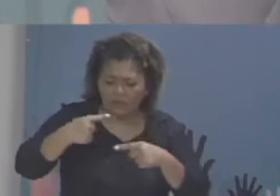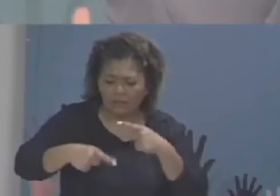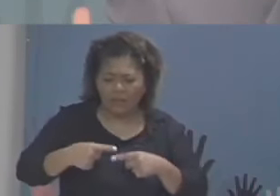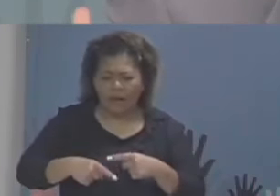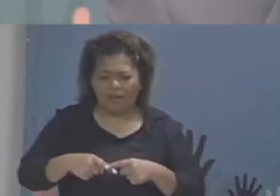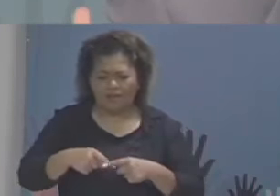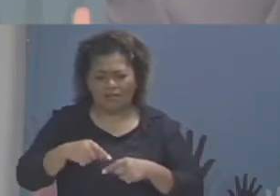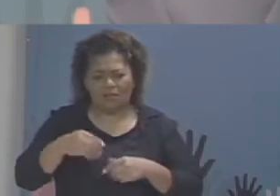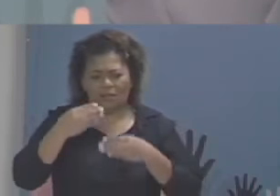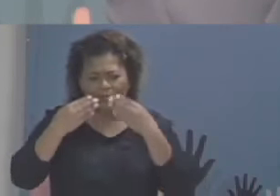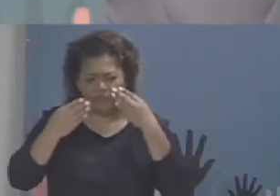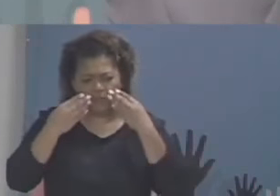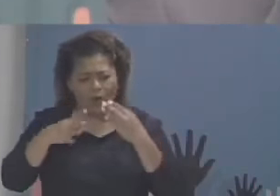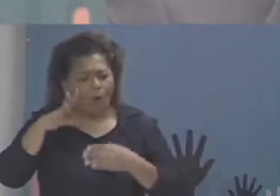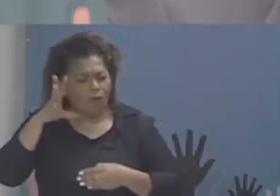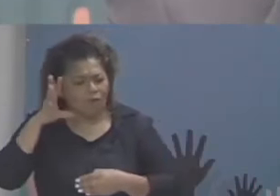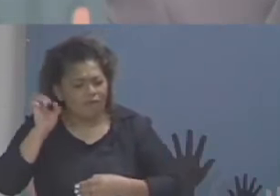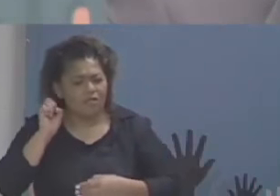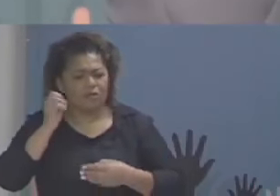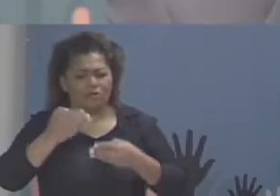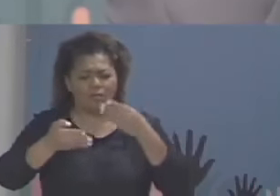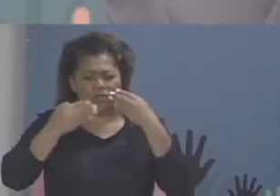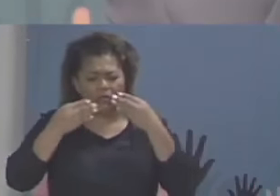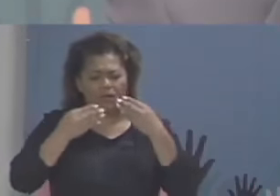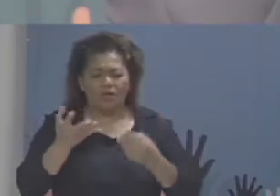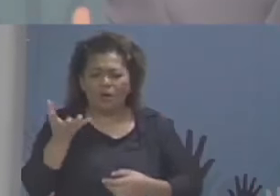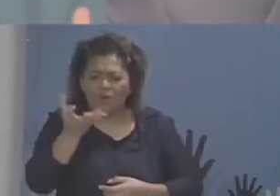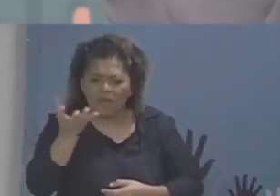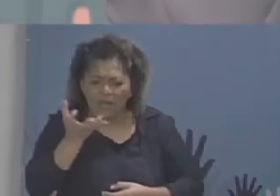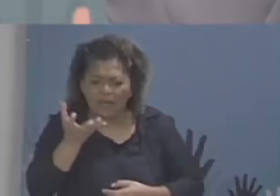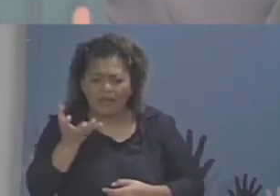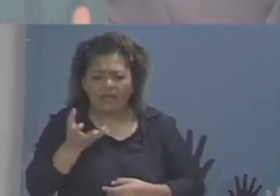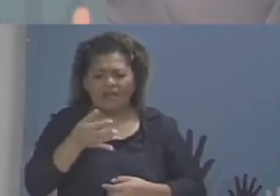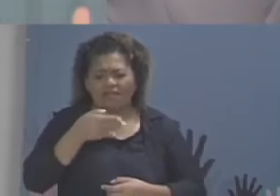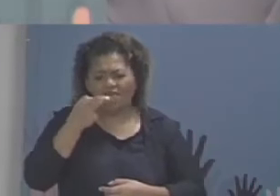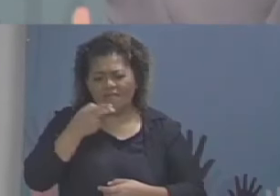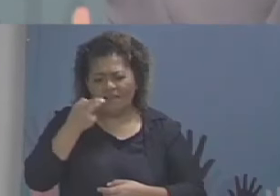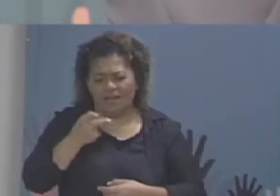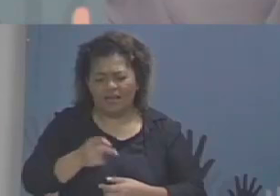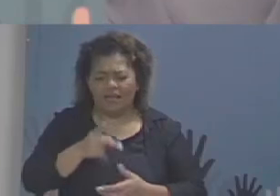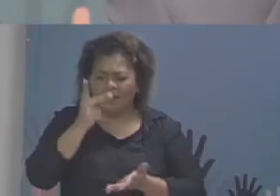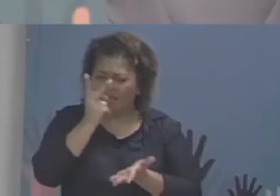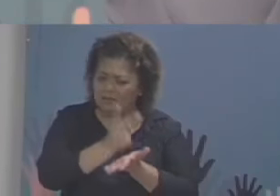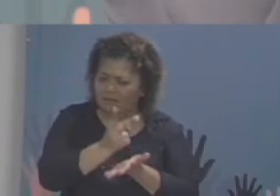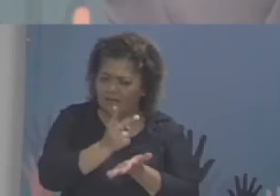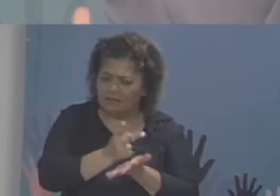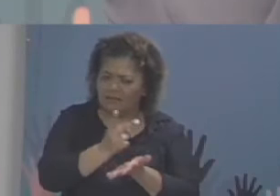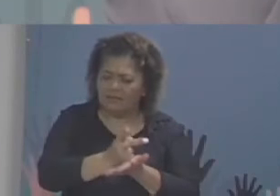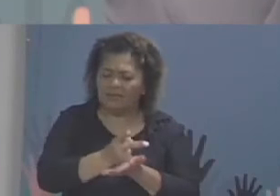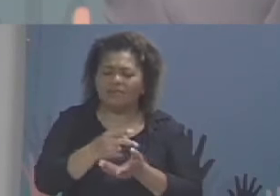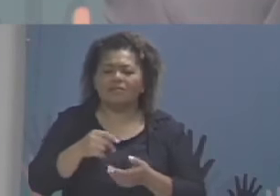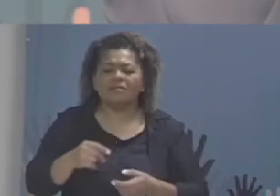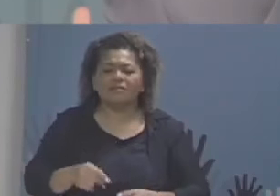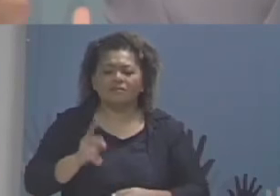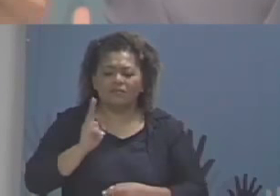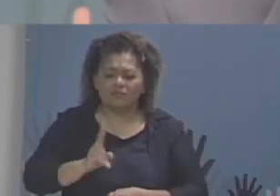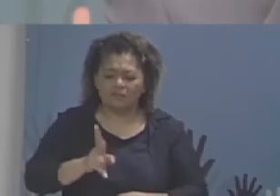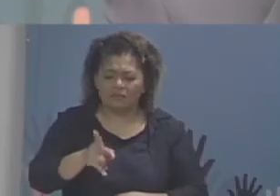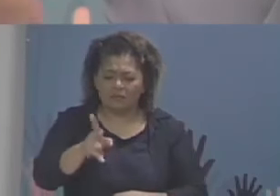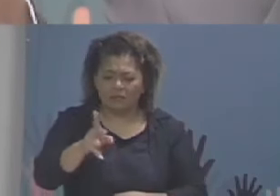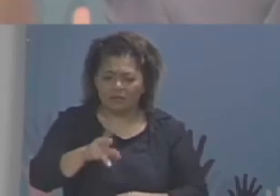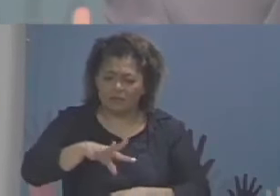categoria, ouvindo essa categoria, escutando o que ela tem a nos dizer, de modo perene. Por isso que nós estamos hoje,